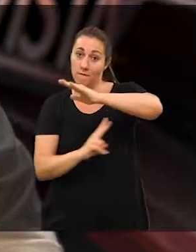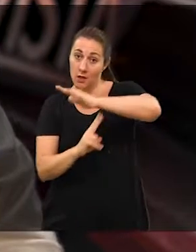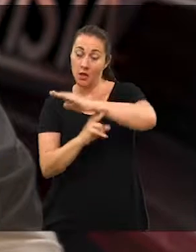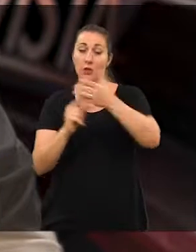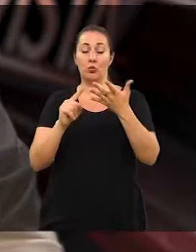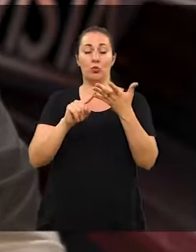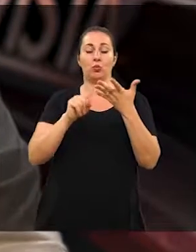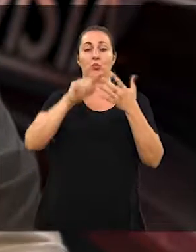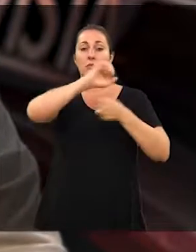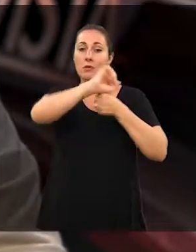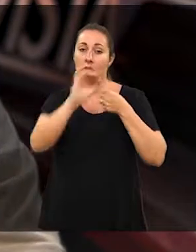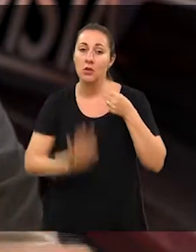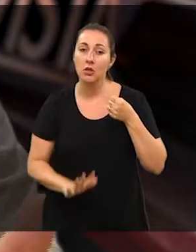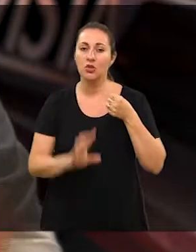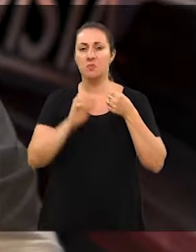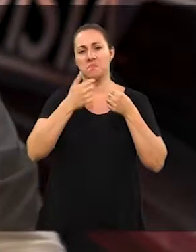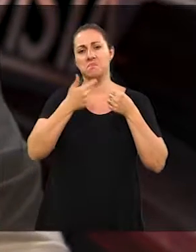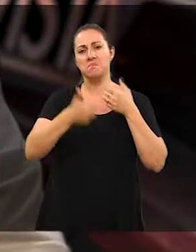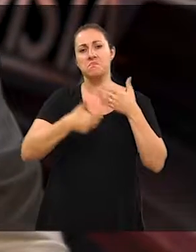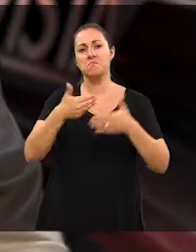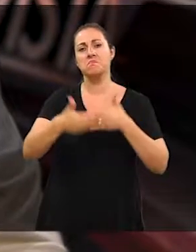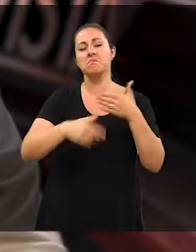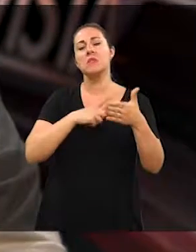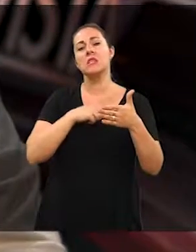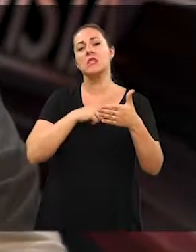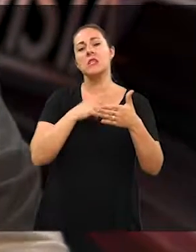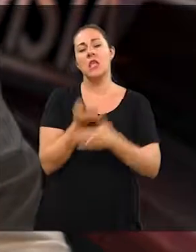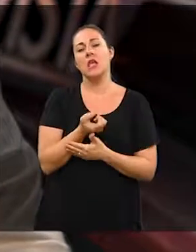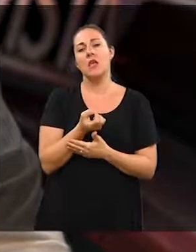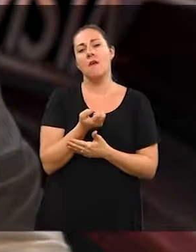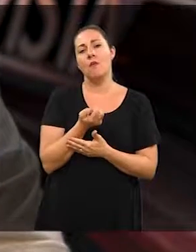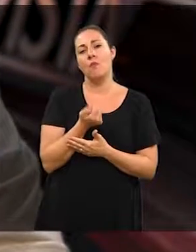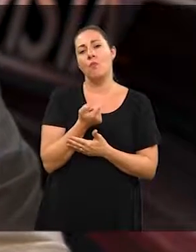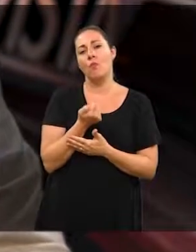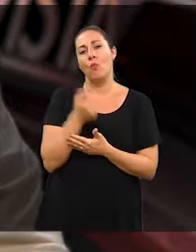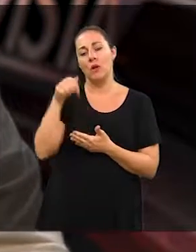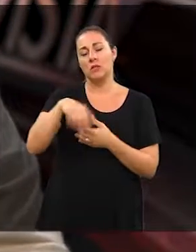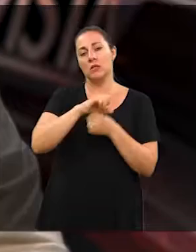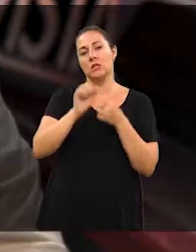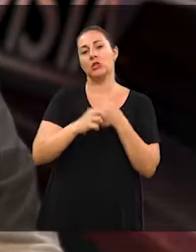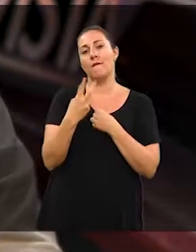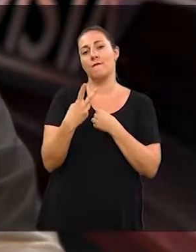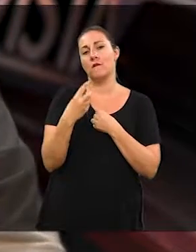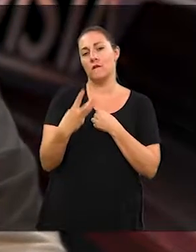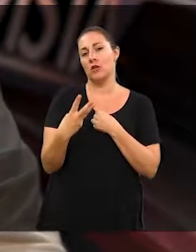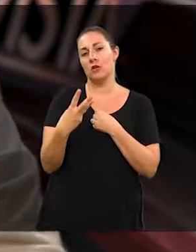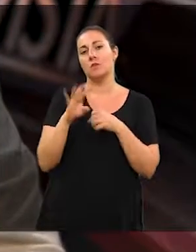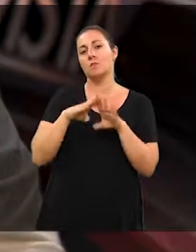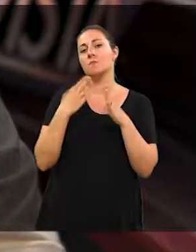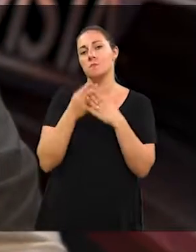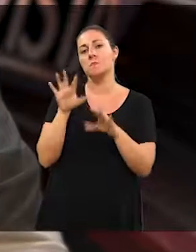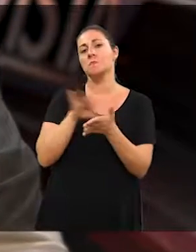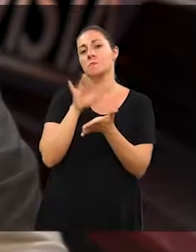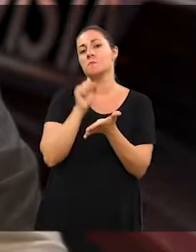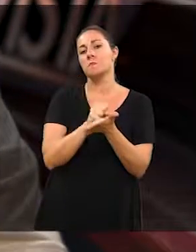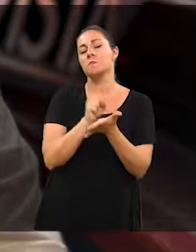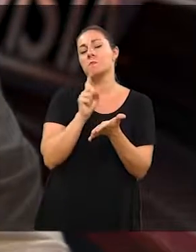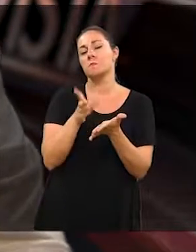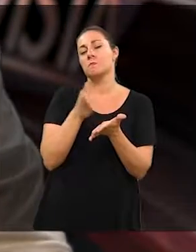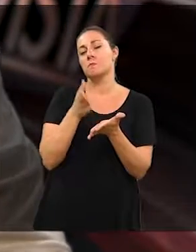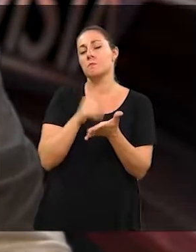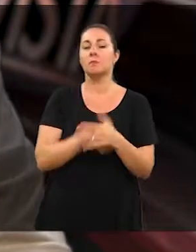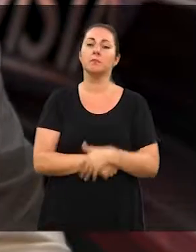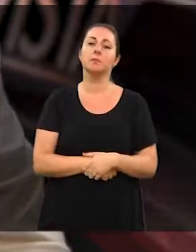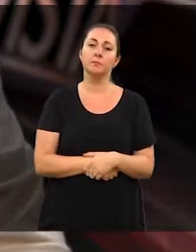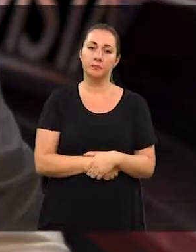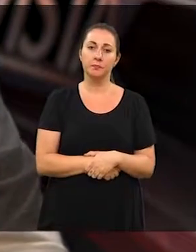escola em Viadutos, Erechim, quase todas as 23 escolas se inscreveram. Então, são quase todos os municípios que estão se inscrevendo,